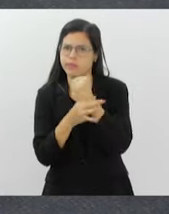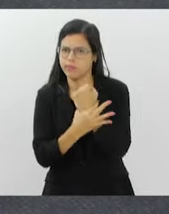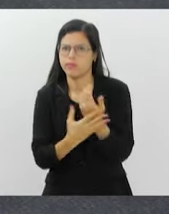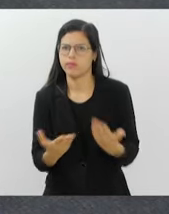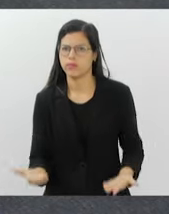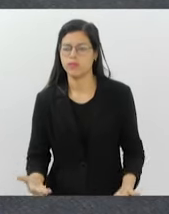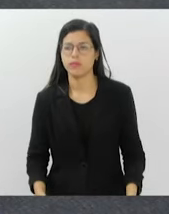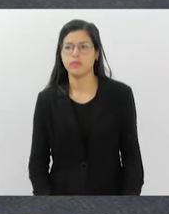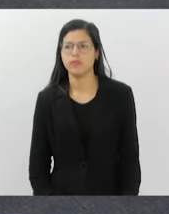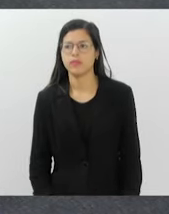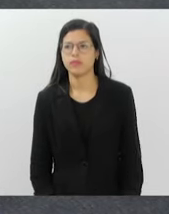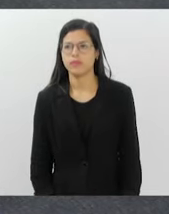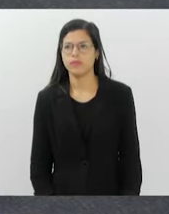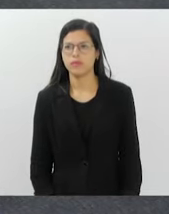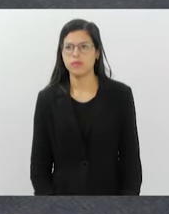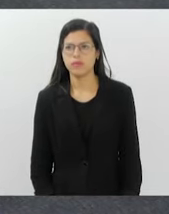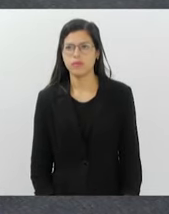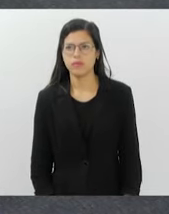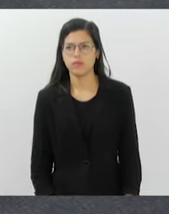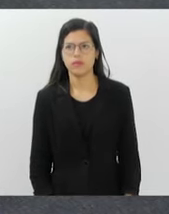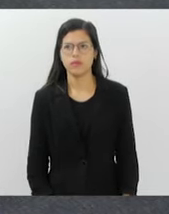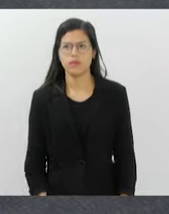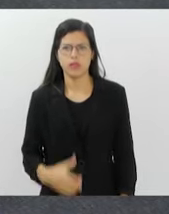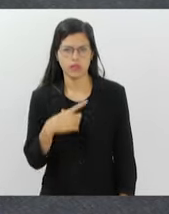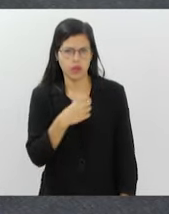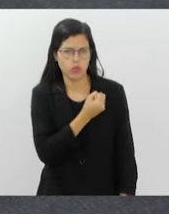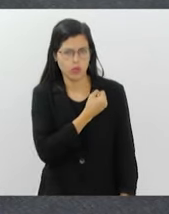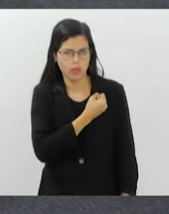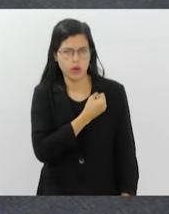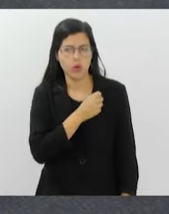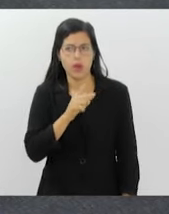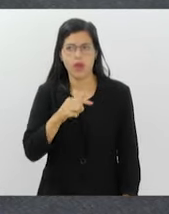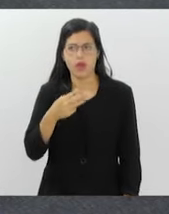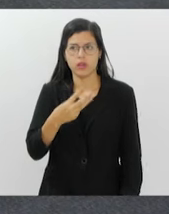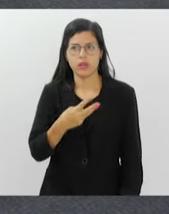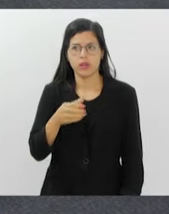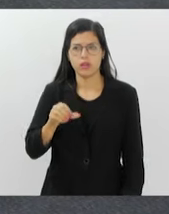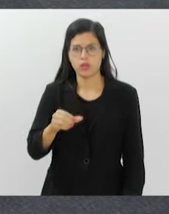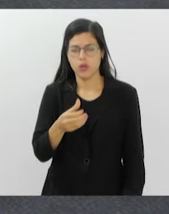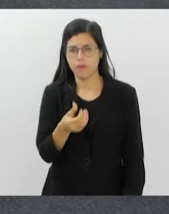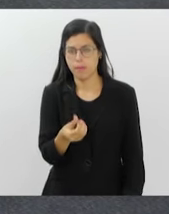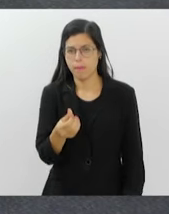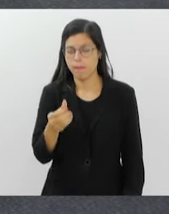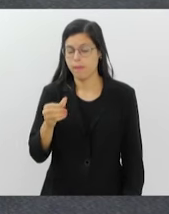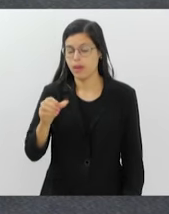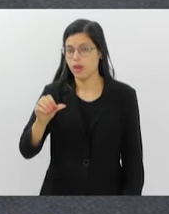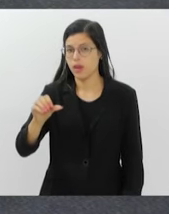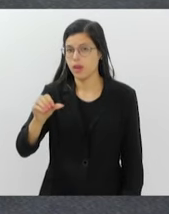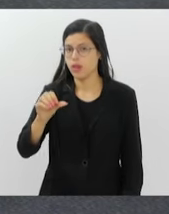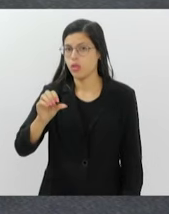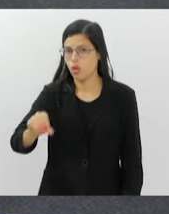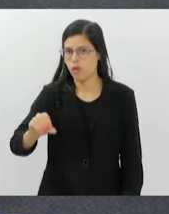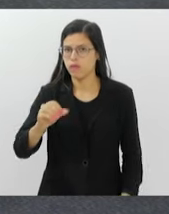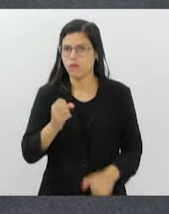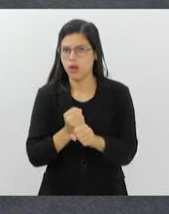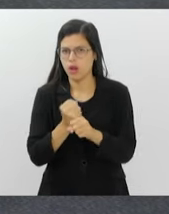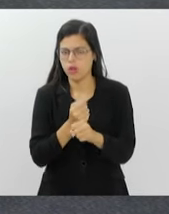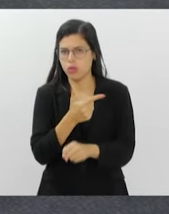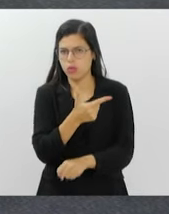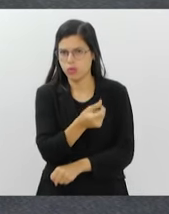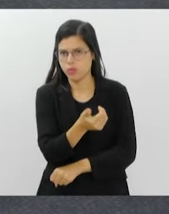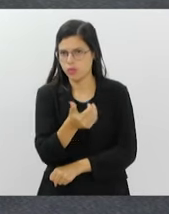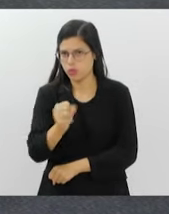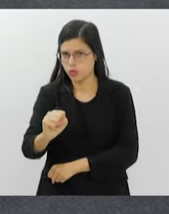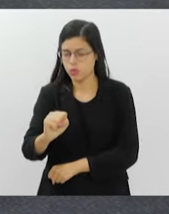Então o meu pedido Tenho sim o número é 3969 de 2018 tá